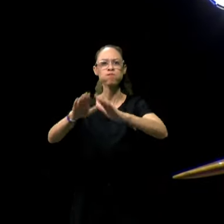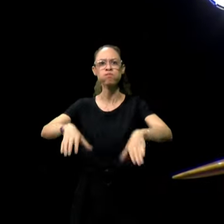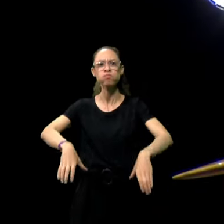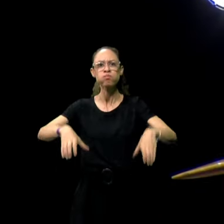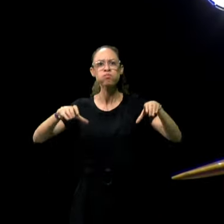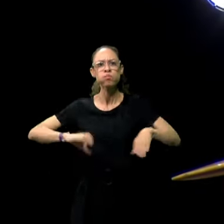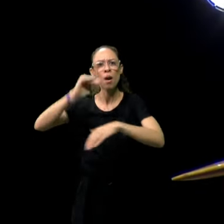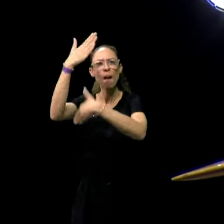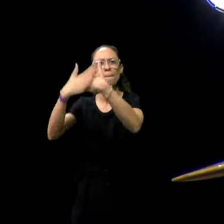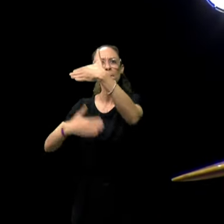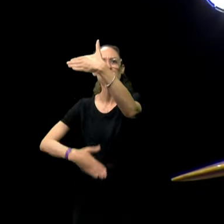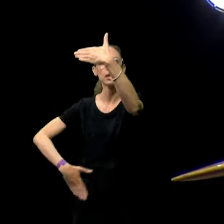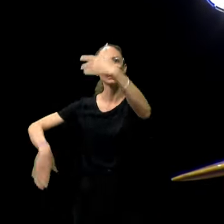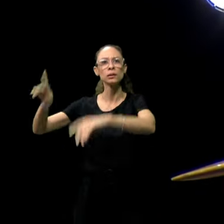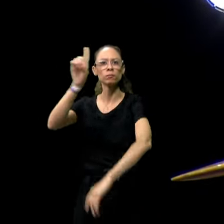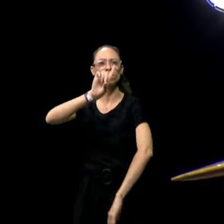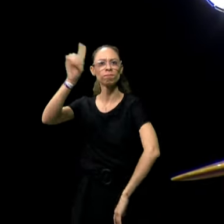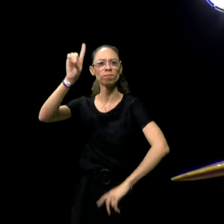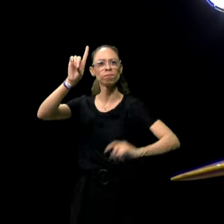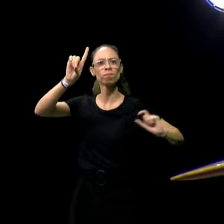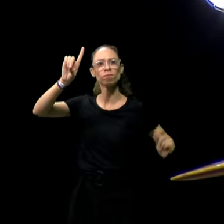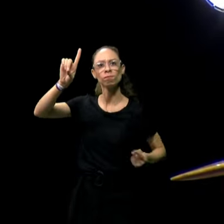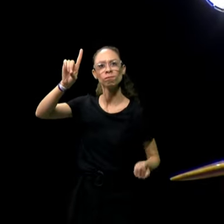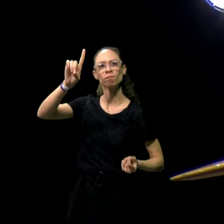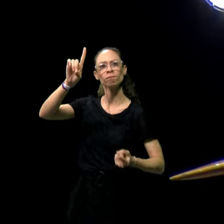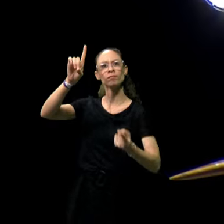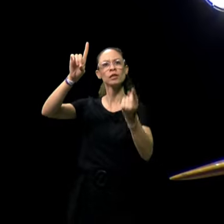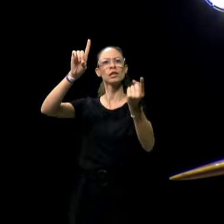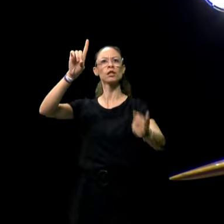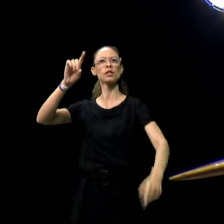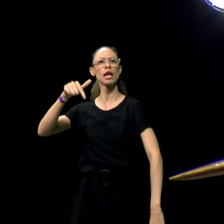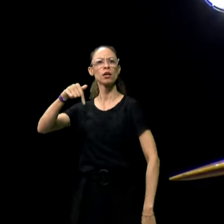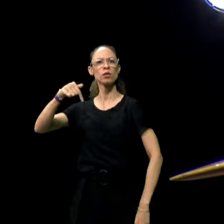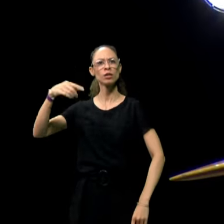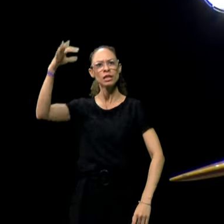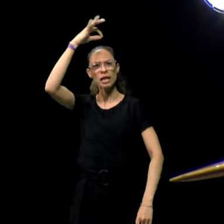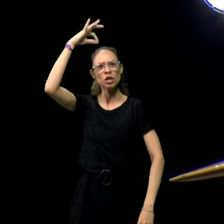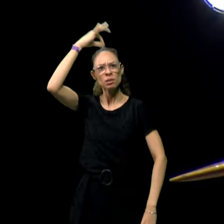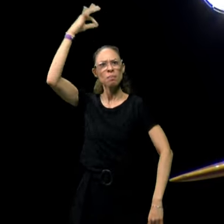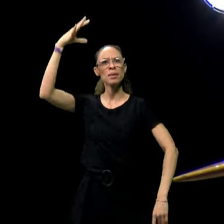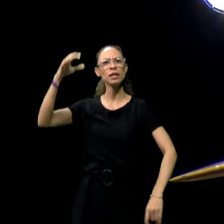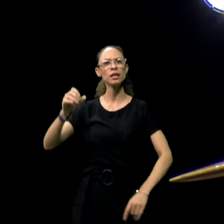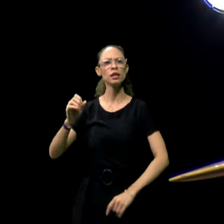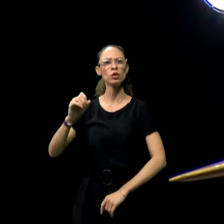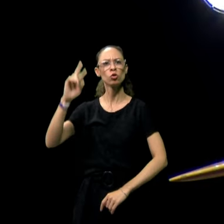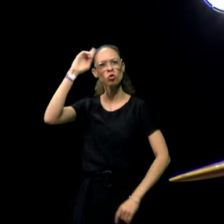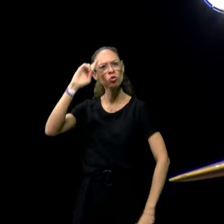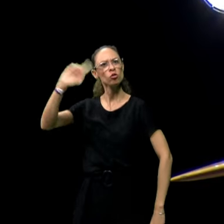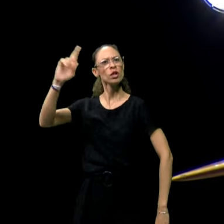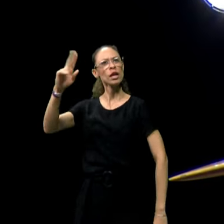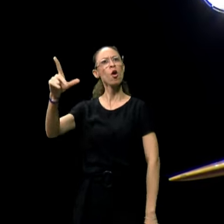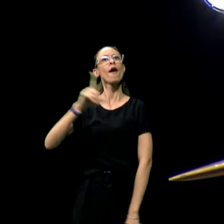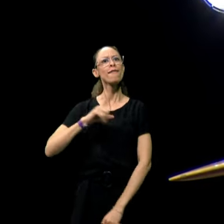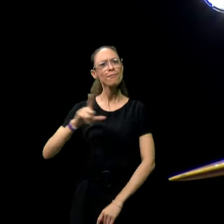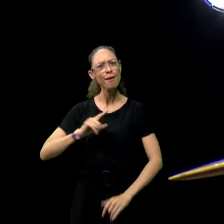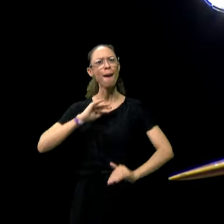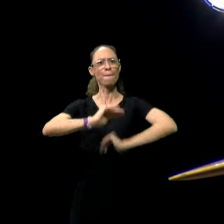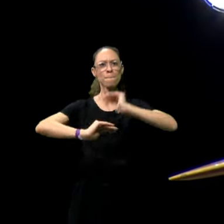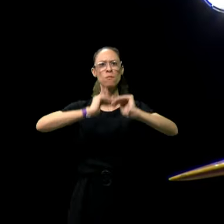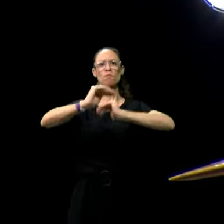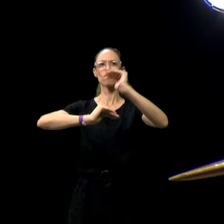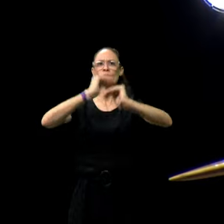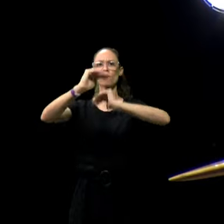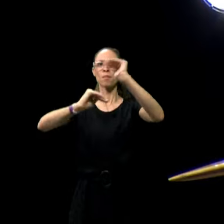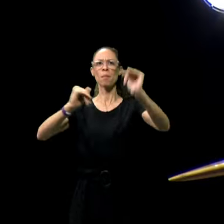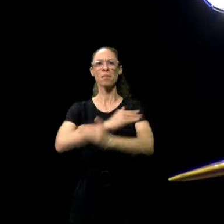da presença do Eterno, sai o 7 Espírito do Senhor. E um deles está vestido de prosperidade para prosperar a